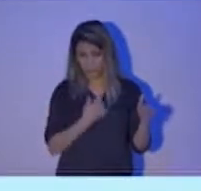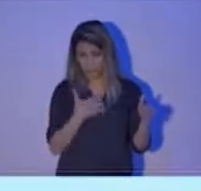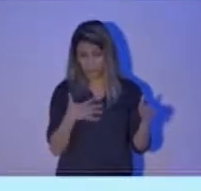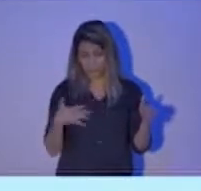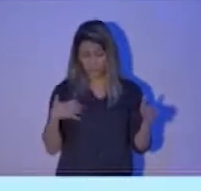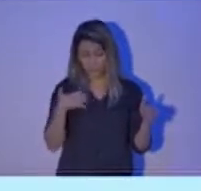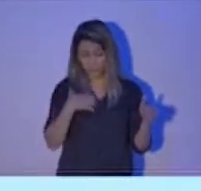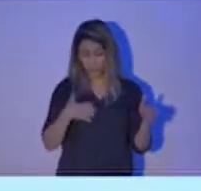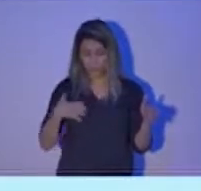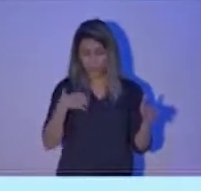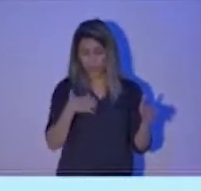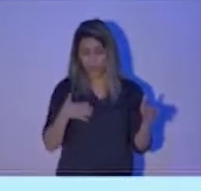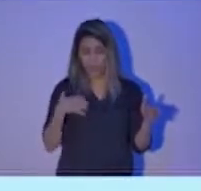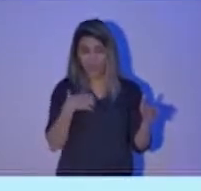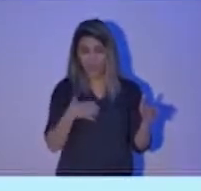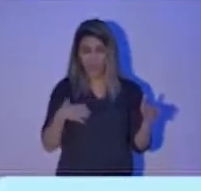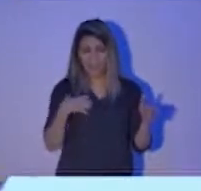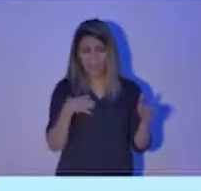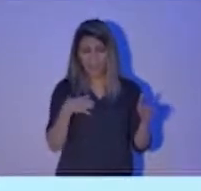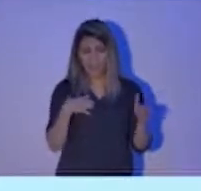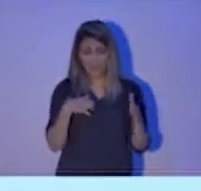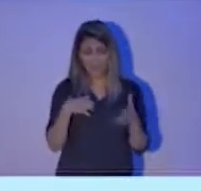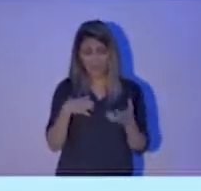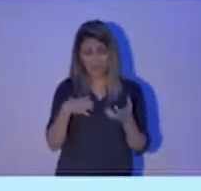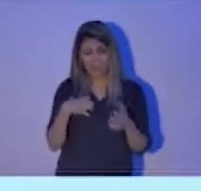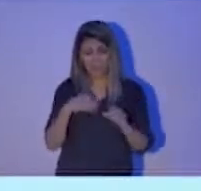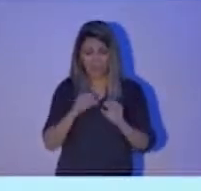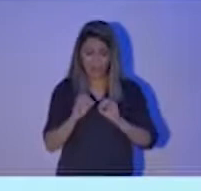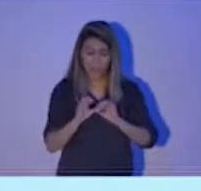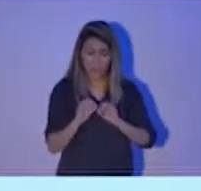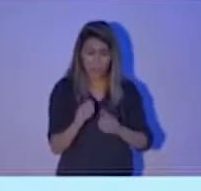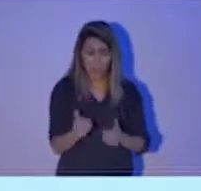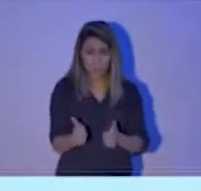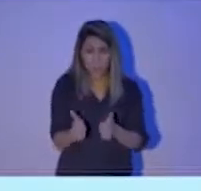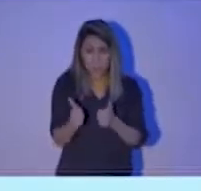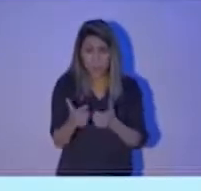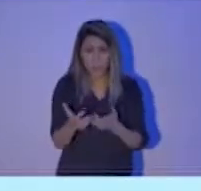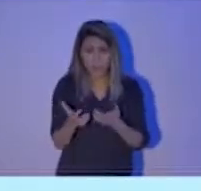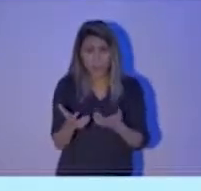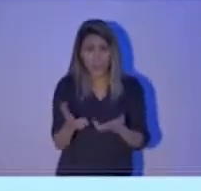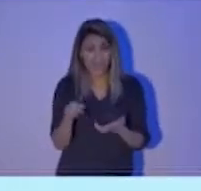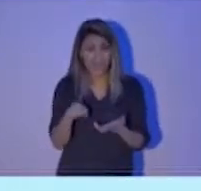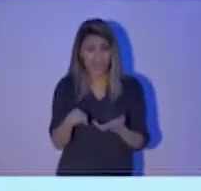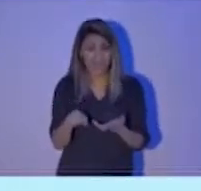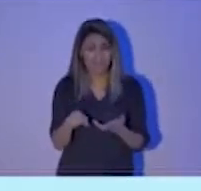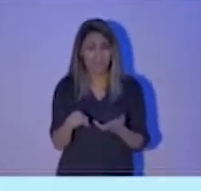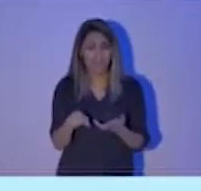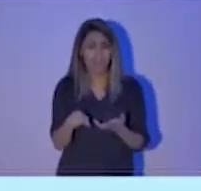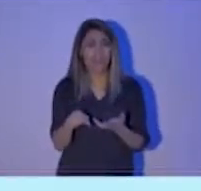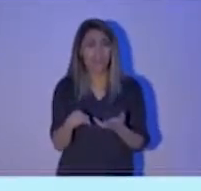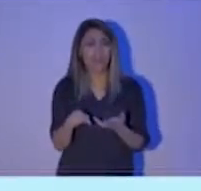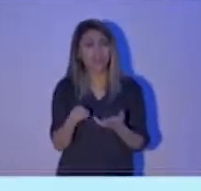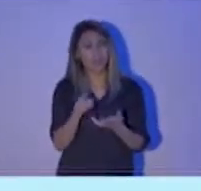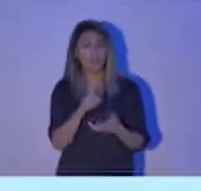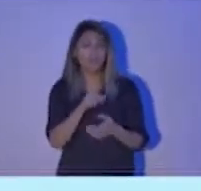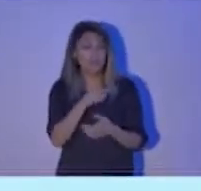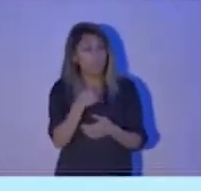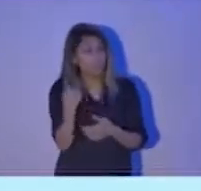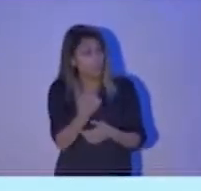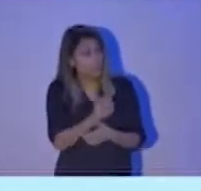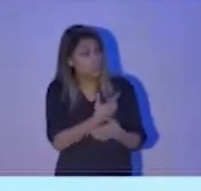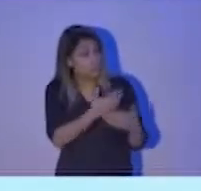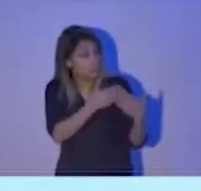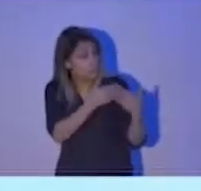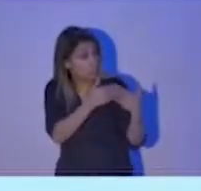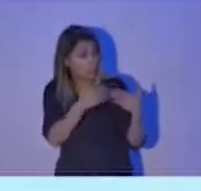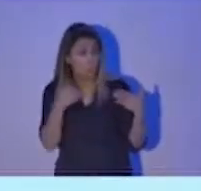brasileira. Acho que cumprimos um papel, todos nós cumprimos um papel fundamental e muito importante nesses tempos que se